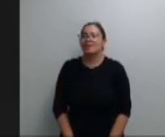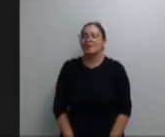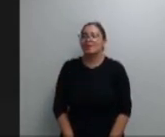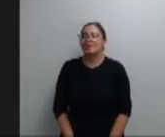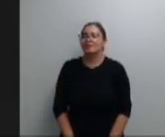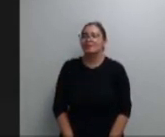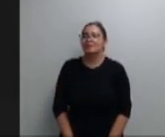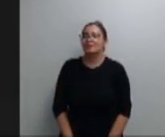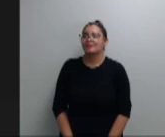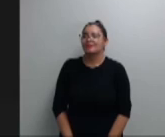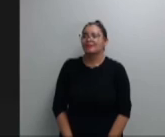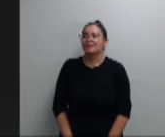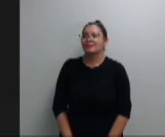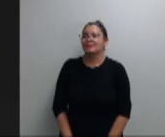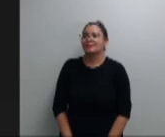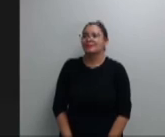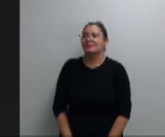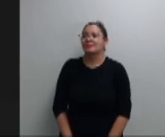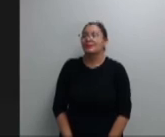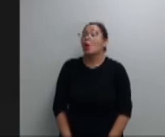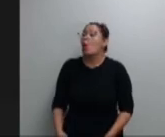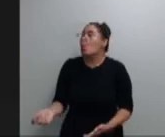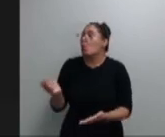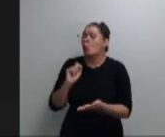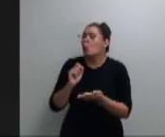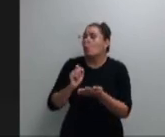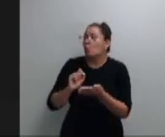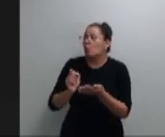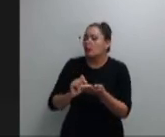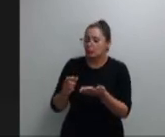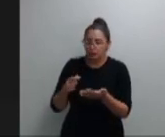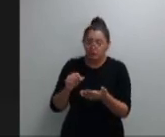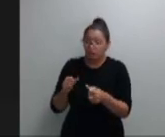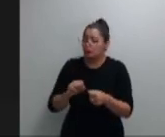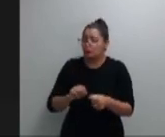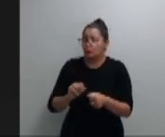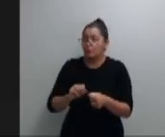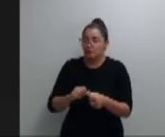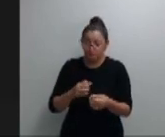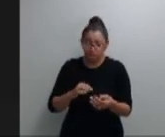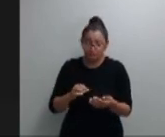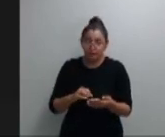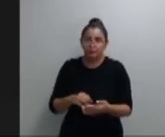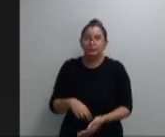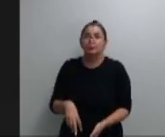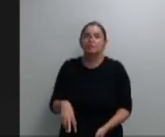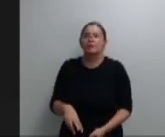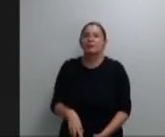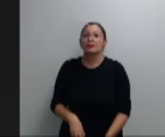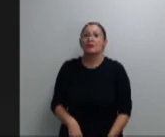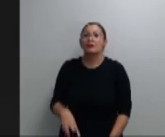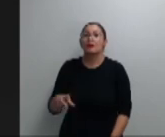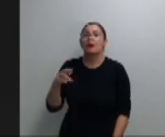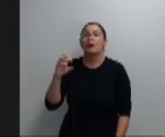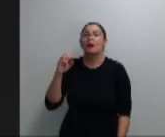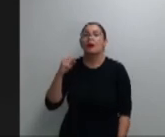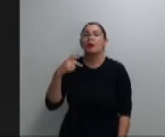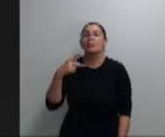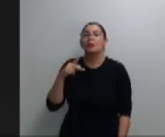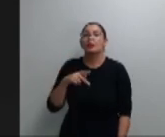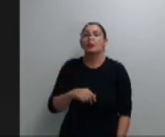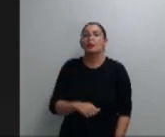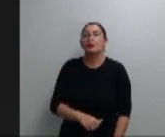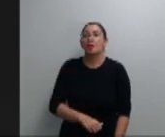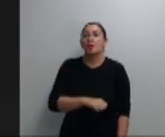meu na no anotação de um do respeito da eminente ministra Regina é o respeito